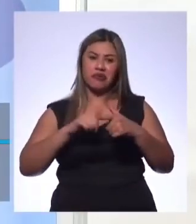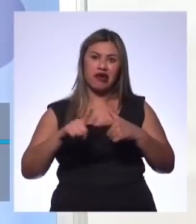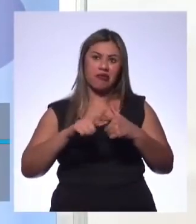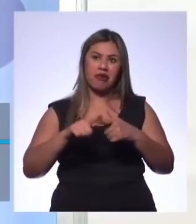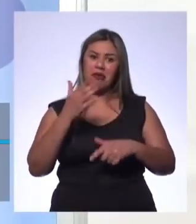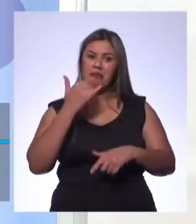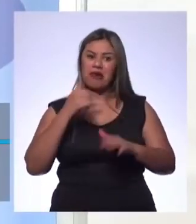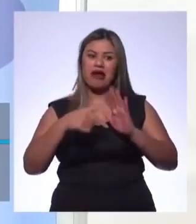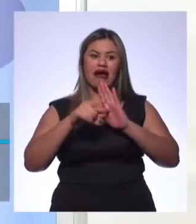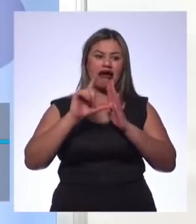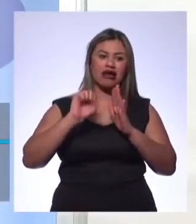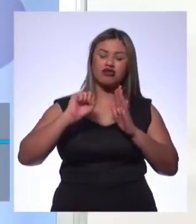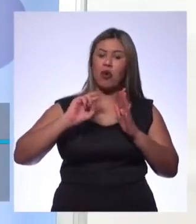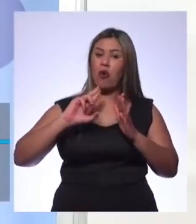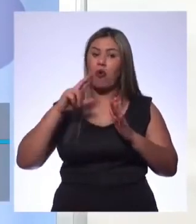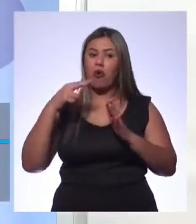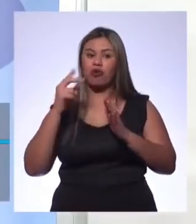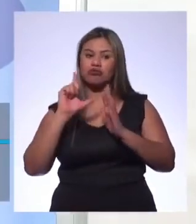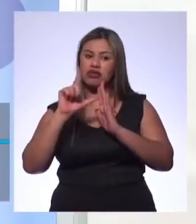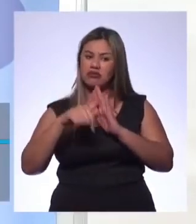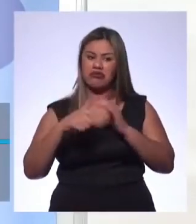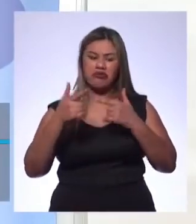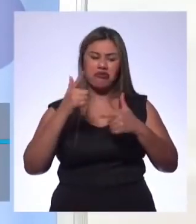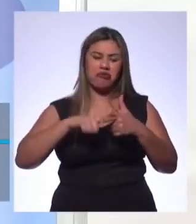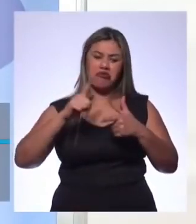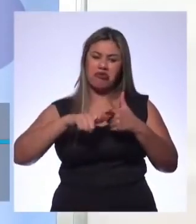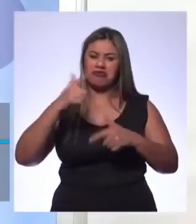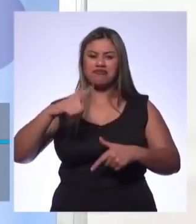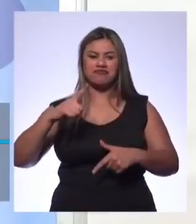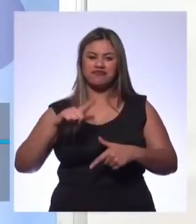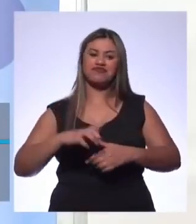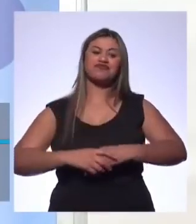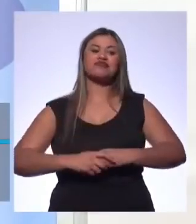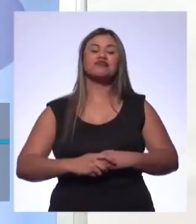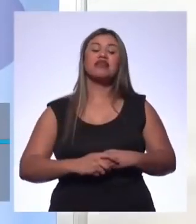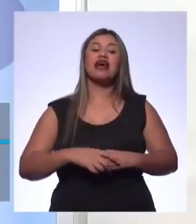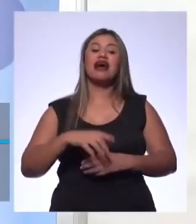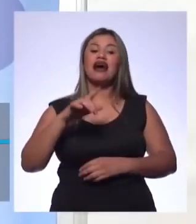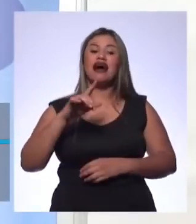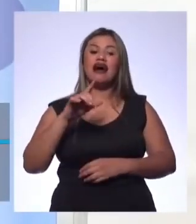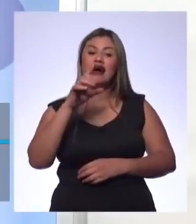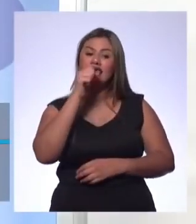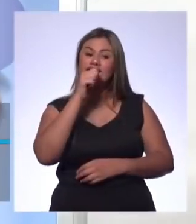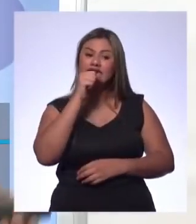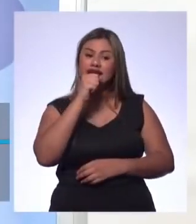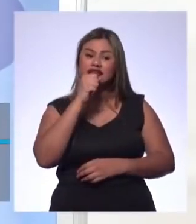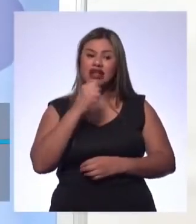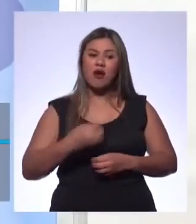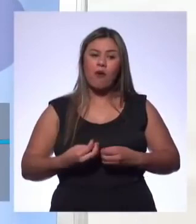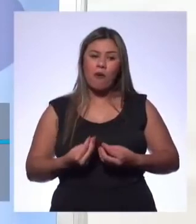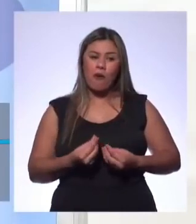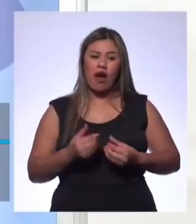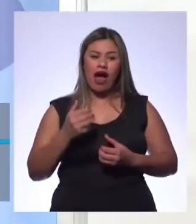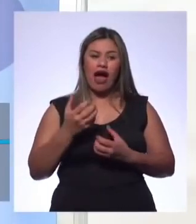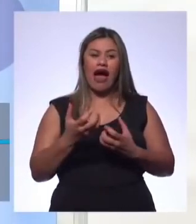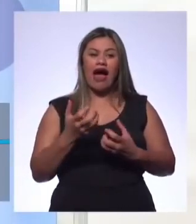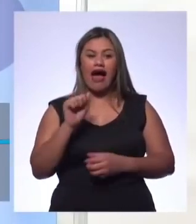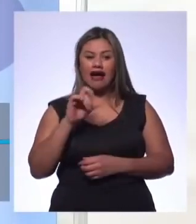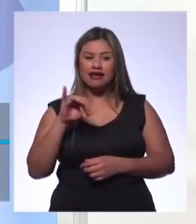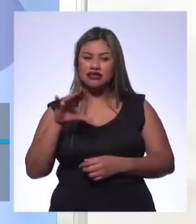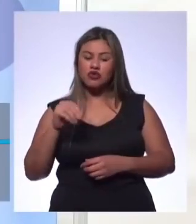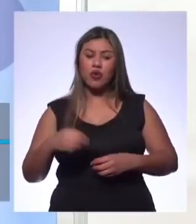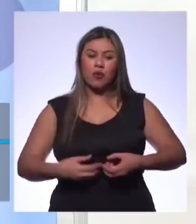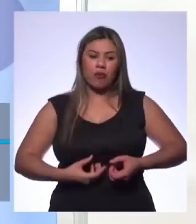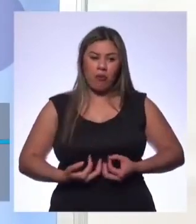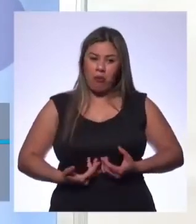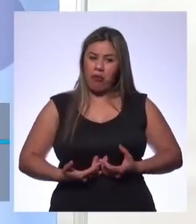e acompanhar de uma laranja, seja antes ou depois, né? Apesar da laranja ser ácida, o nosso estômago é muito mais ácido do que a laranja. Tá? Eu não